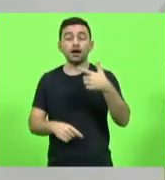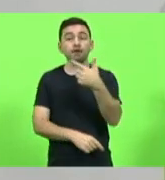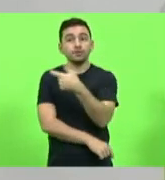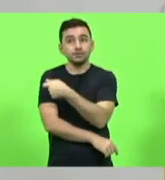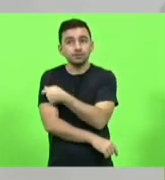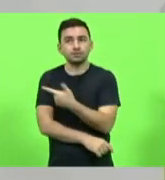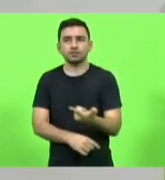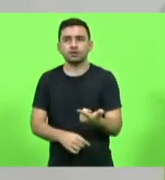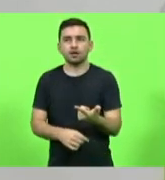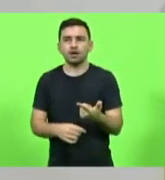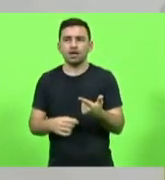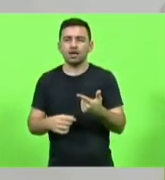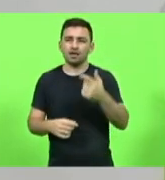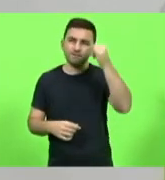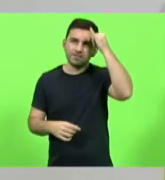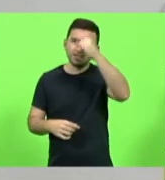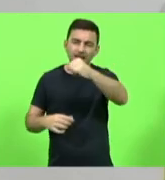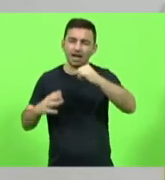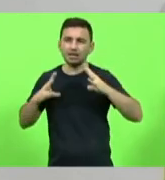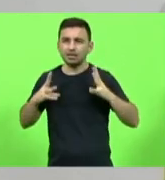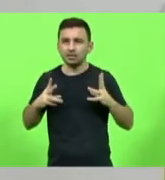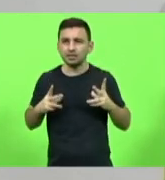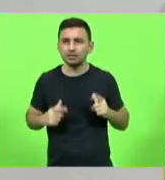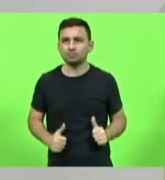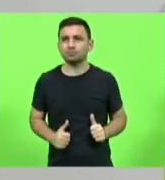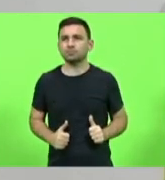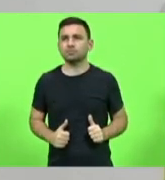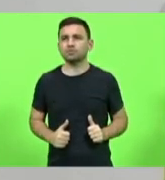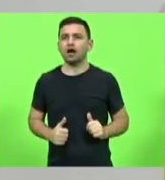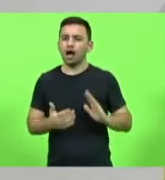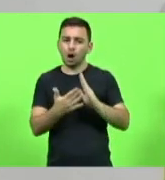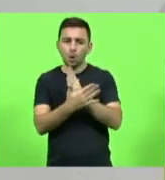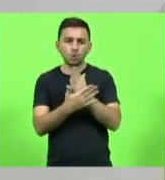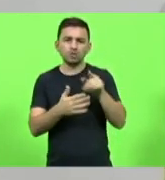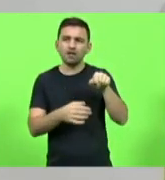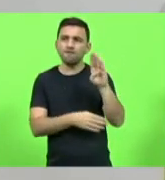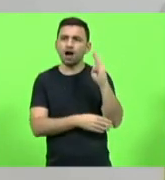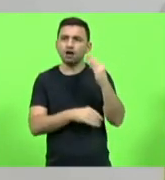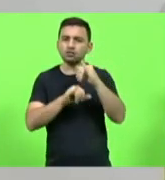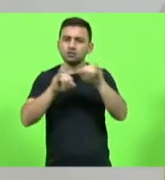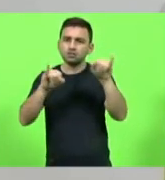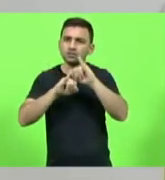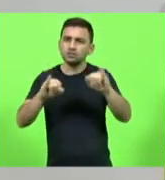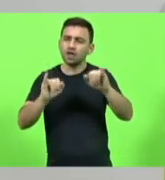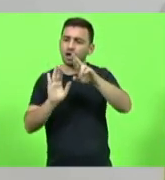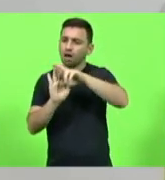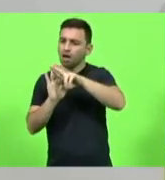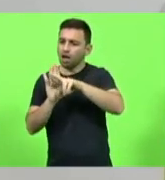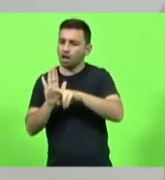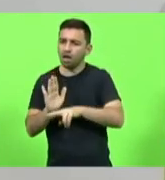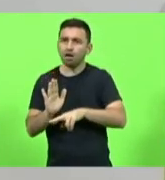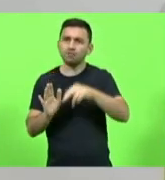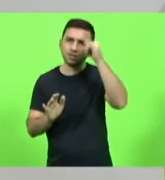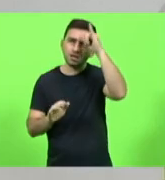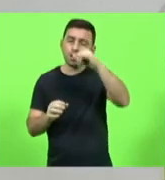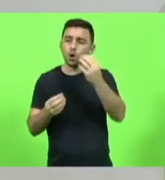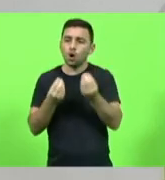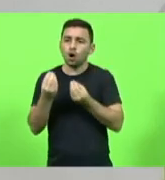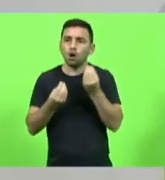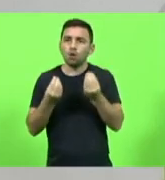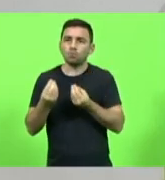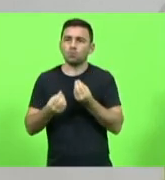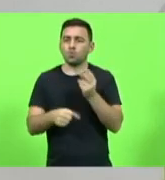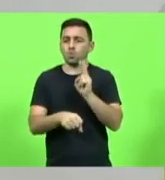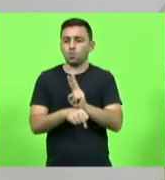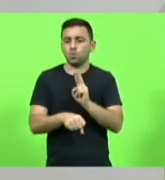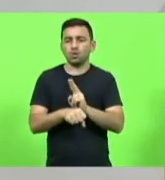medidas sanitárias corretas, contra as normas científicas de se proteger contra a Covid-19,